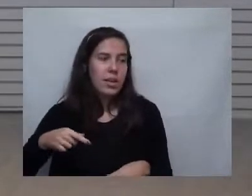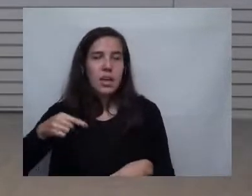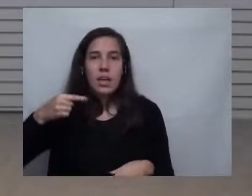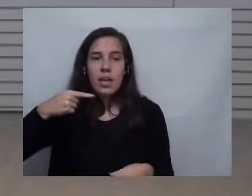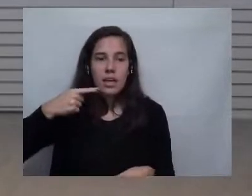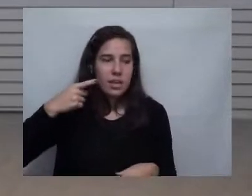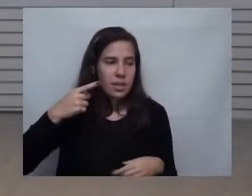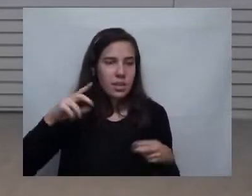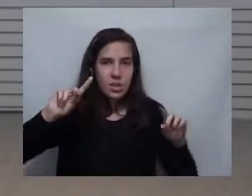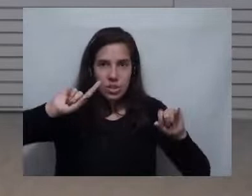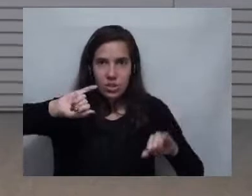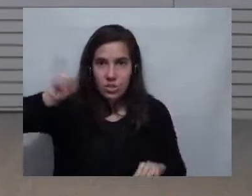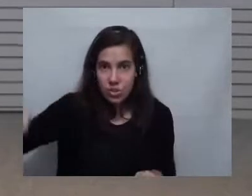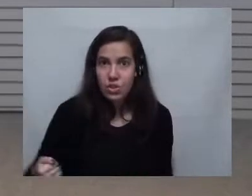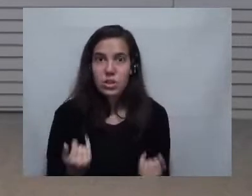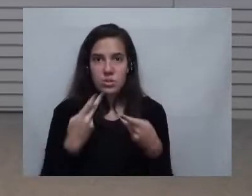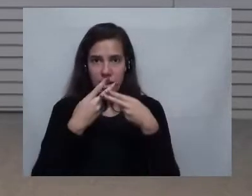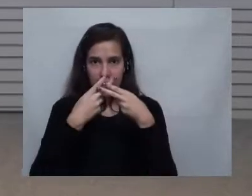mediterrâneo